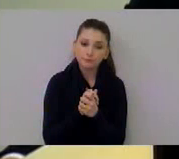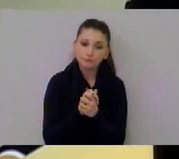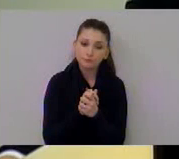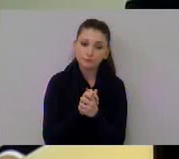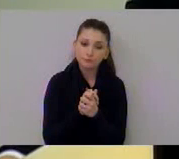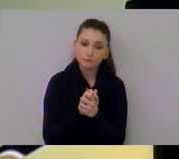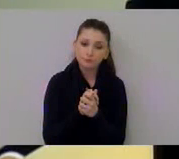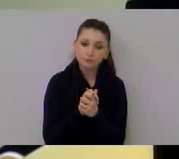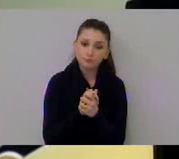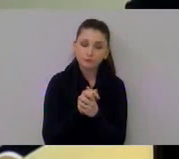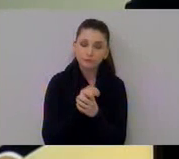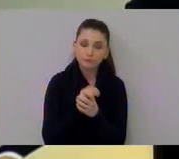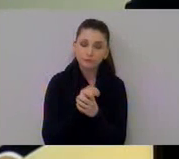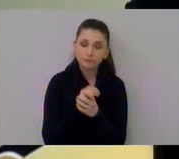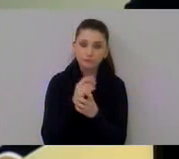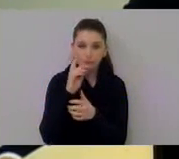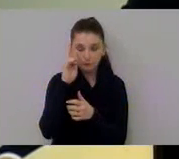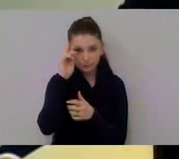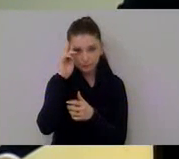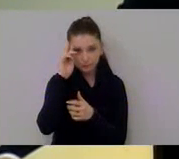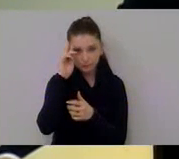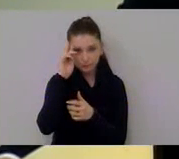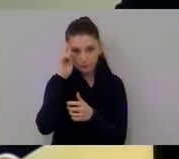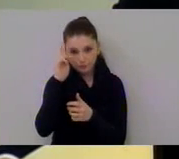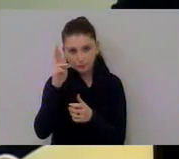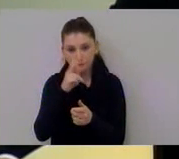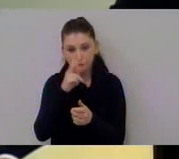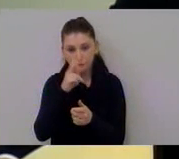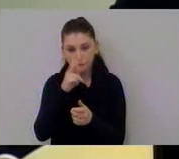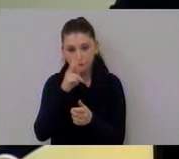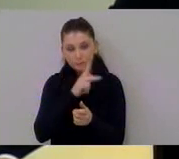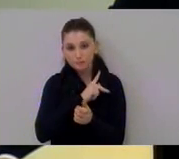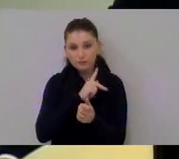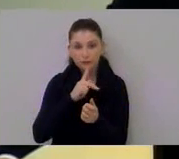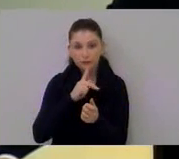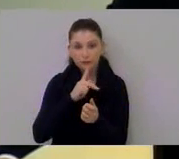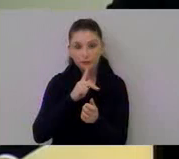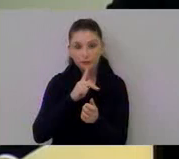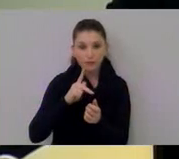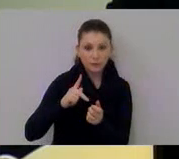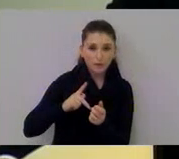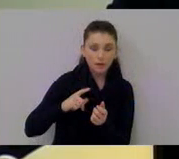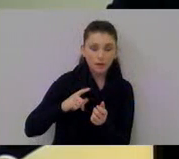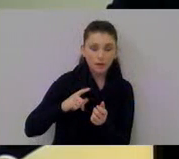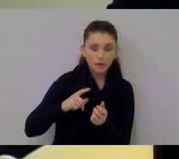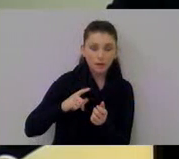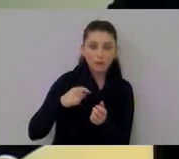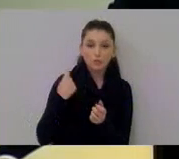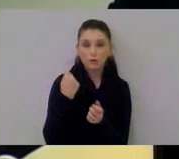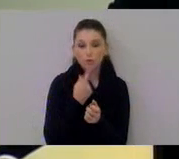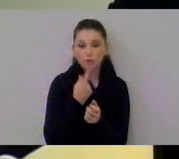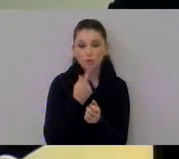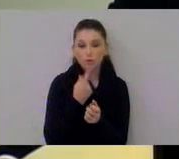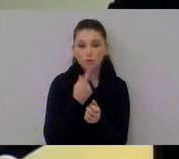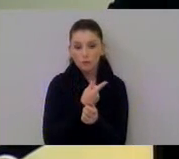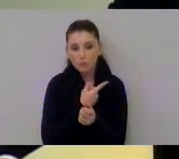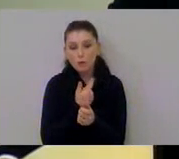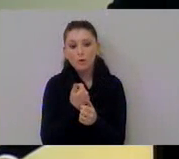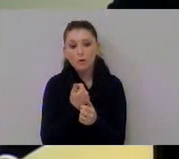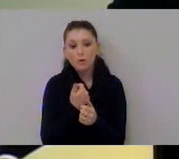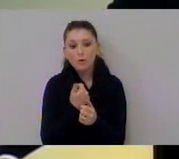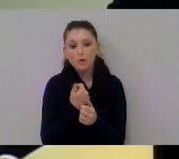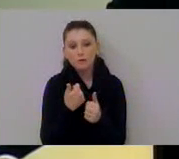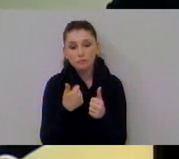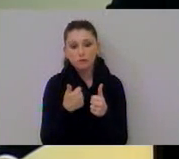Senhor presidente, nós estivemos lá, vereador Ferrarese, vereador